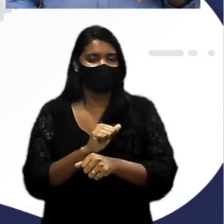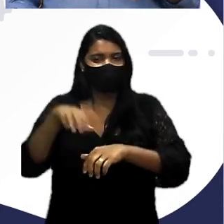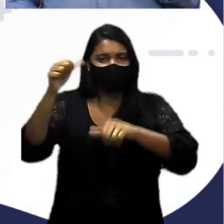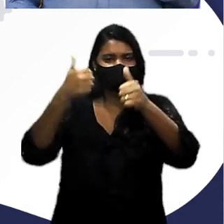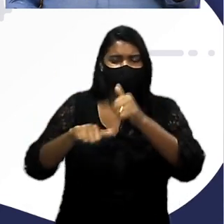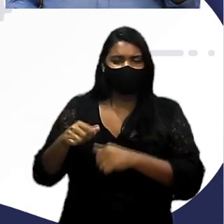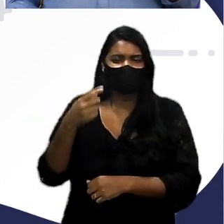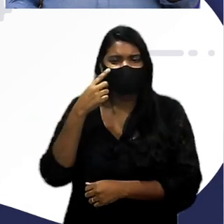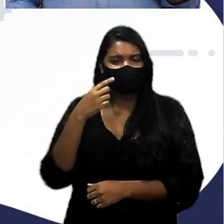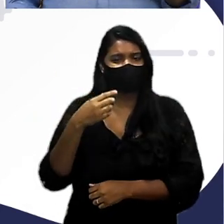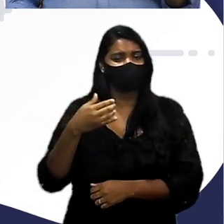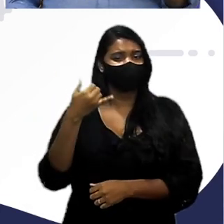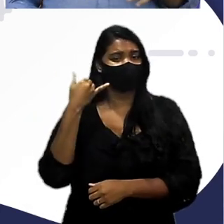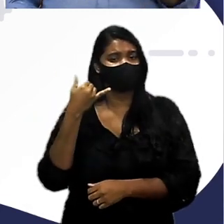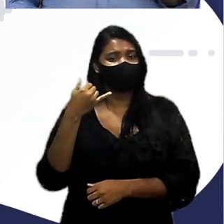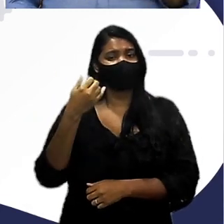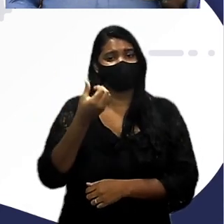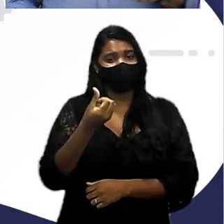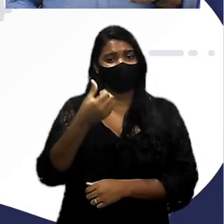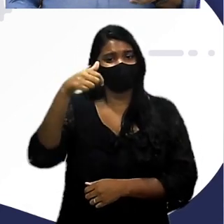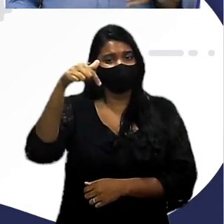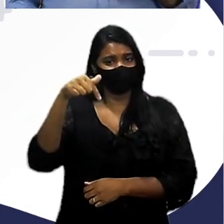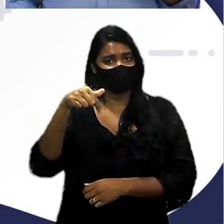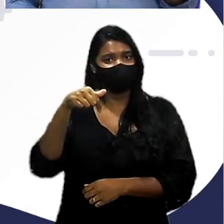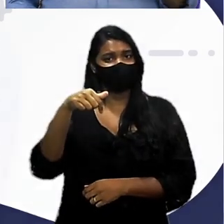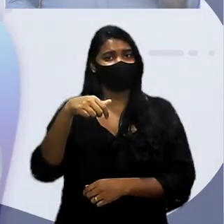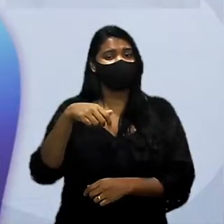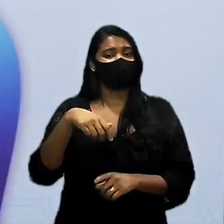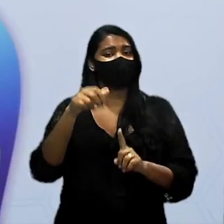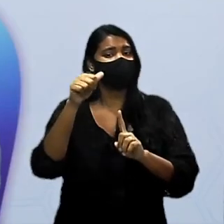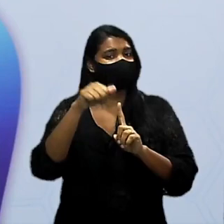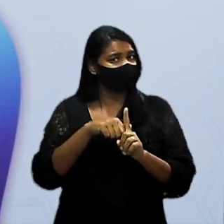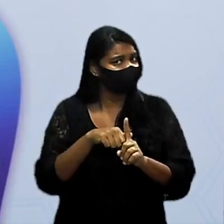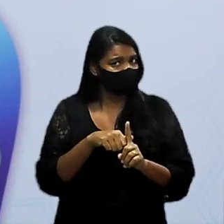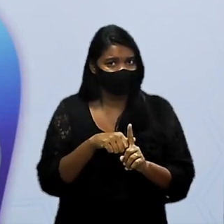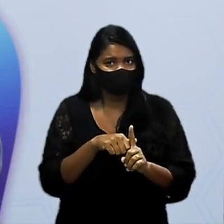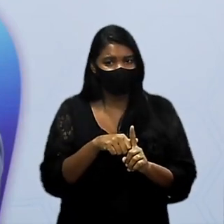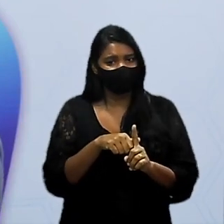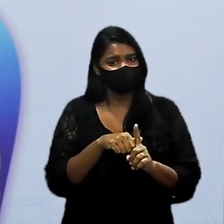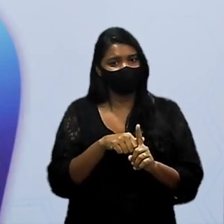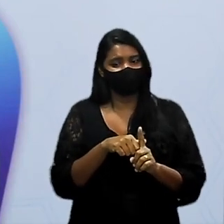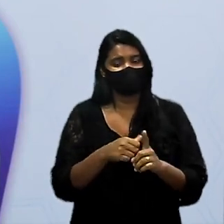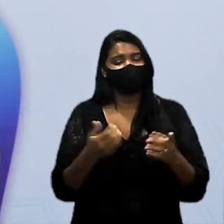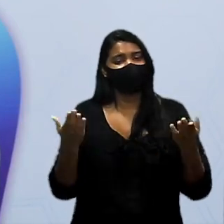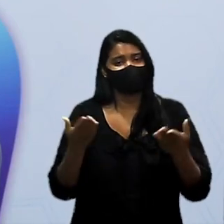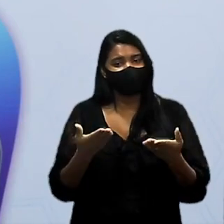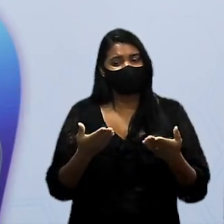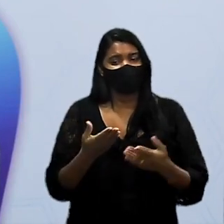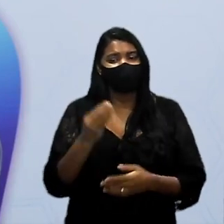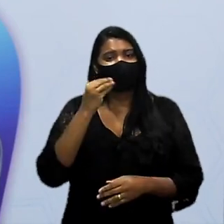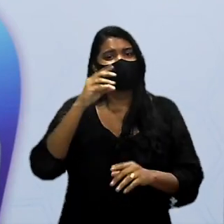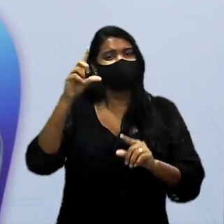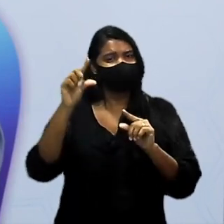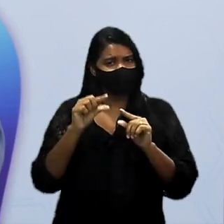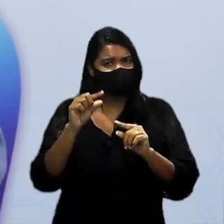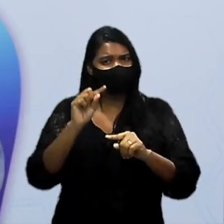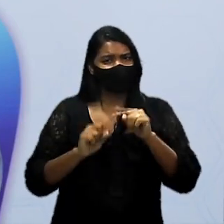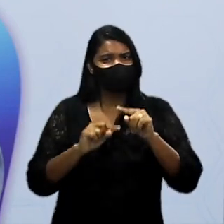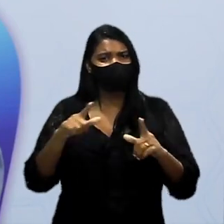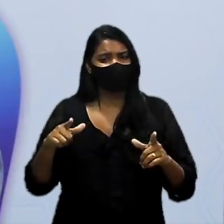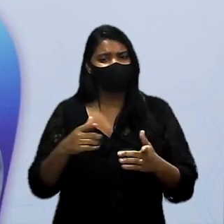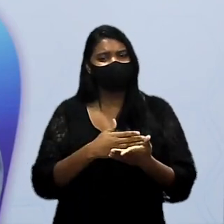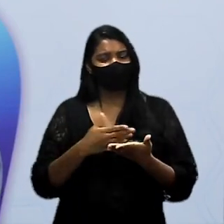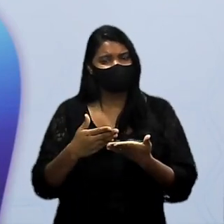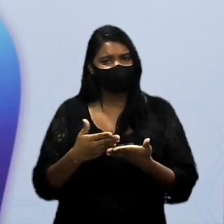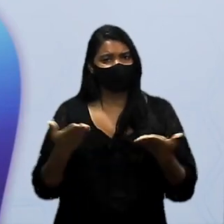observar, daqui a 6, 7 meses eles já estão quase, eu não diria tão obsoletos, mas já estão com menos recursos do que aqueles que